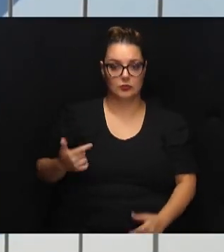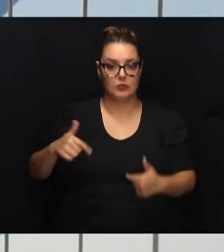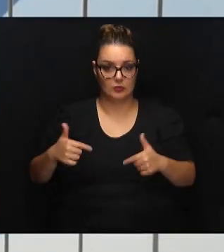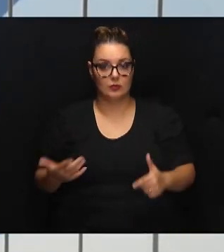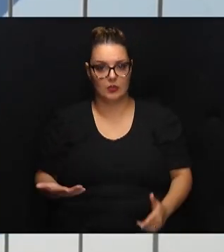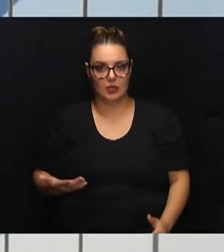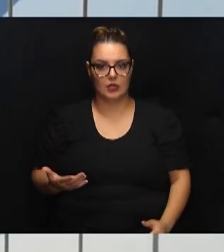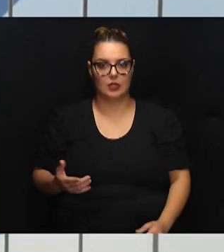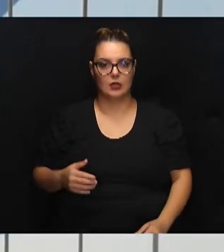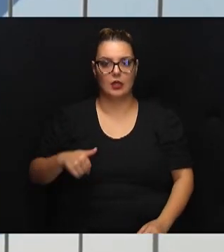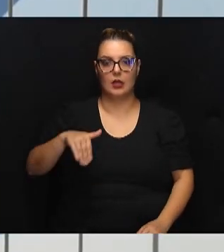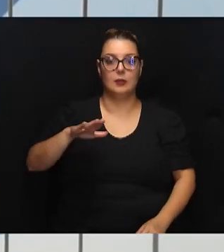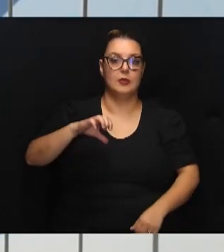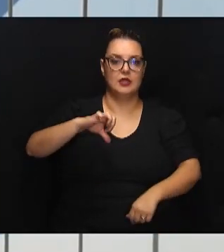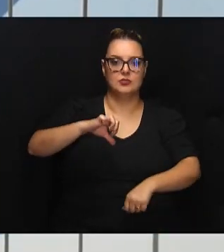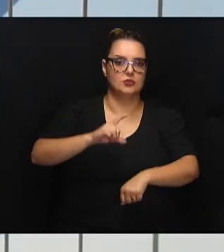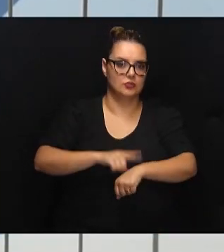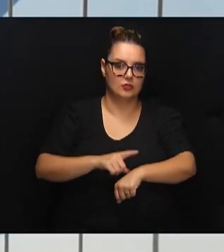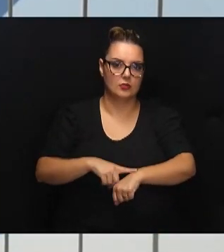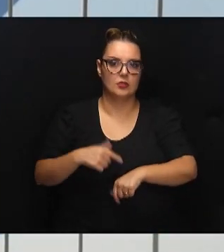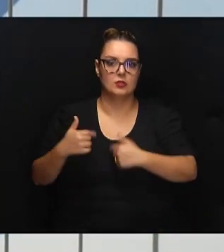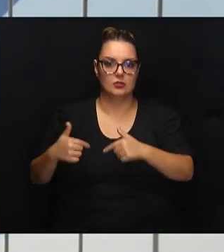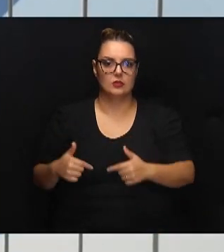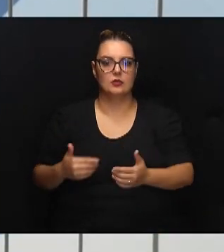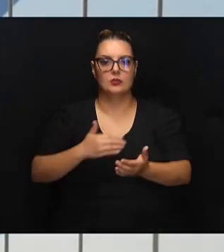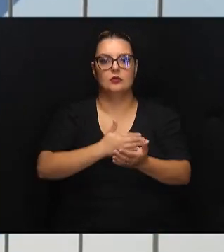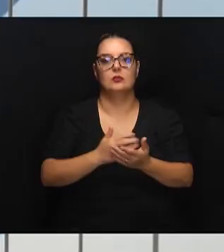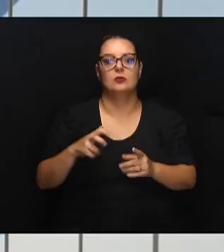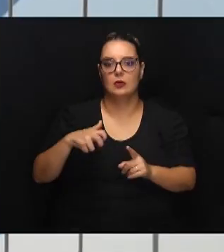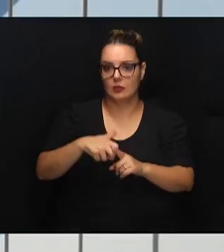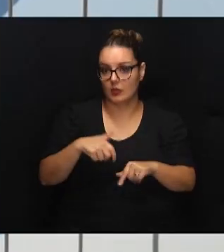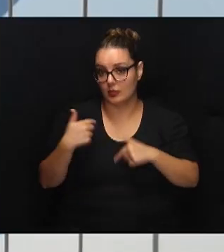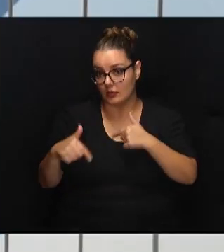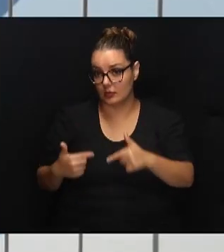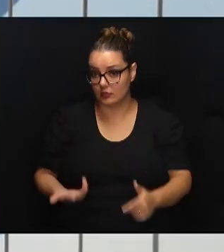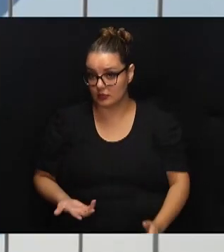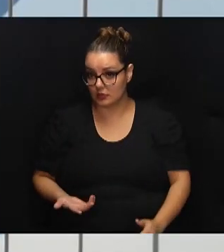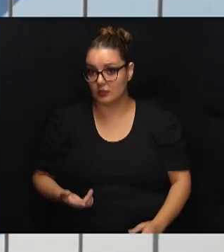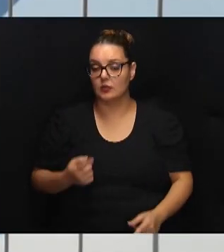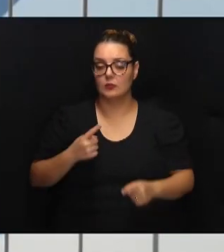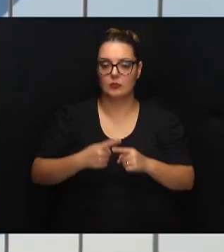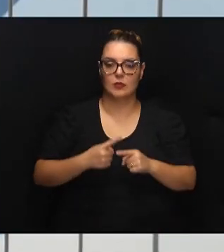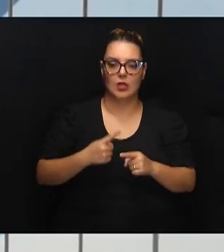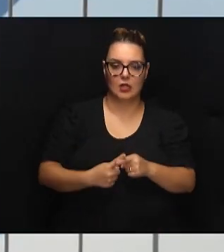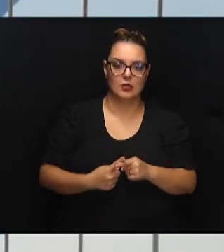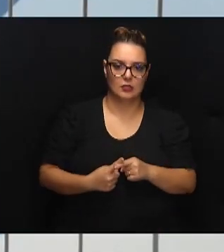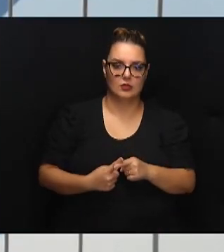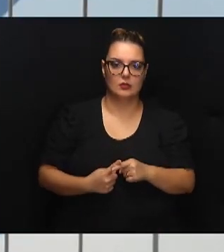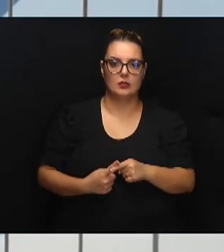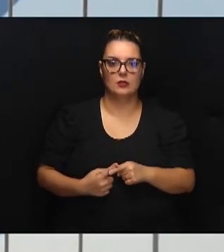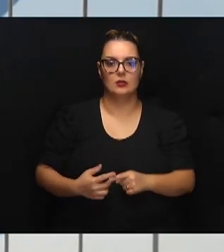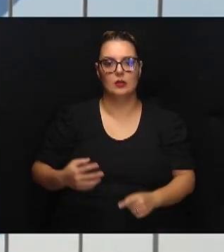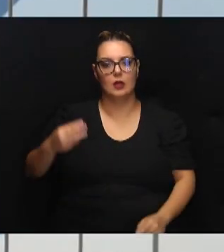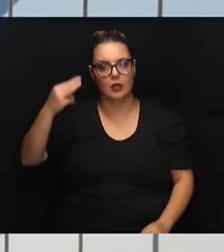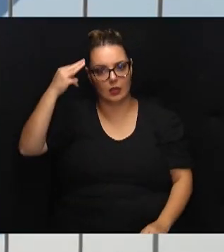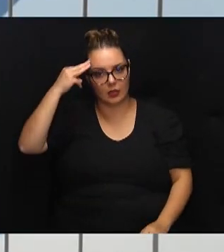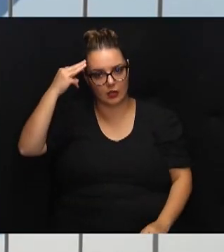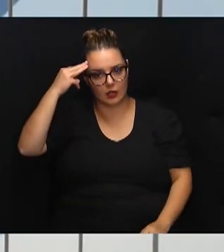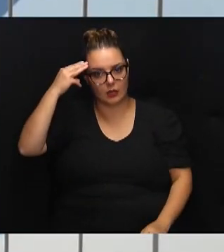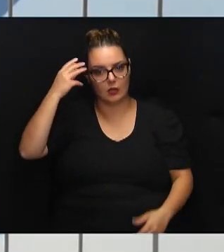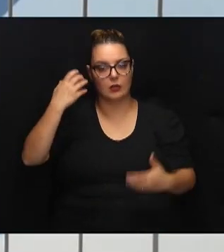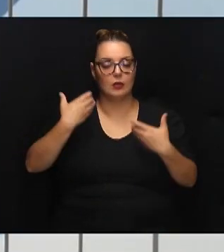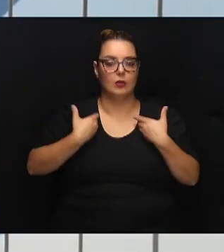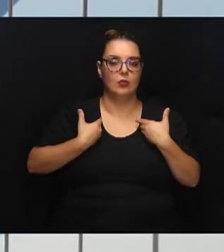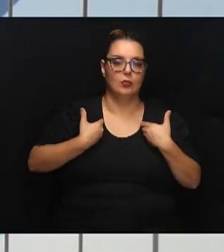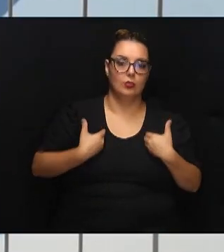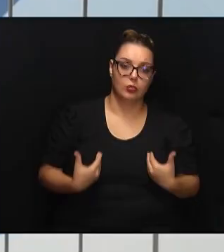dessa jornada extensa, já começa a acontecer acidente de trabalho, porque a mentalidade dele já está